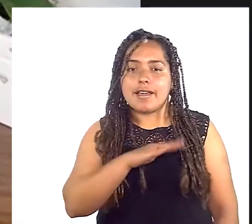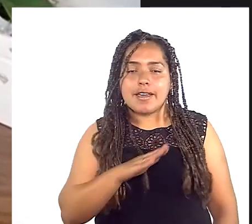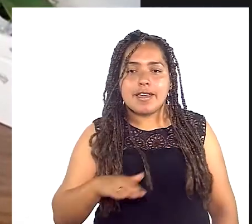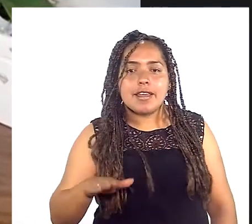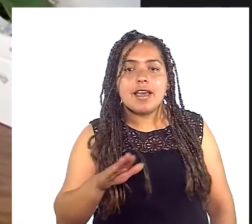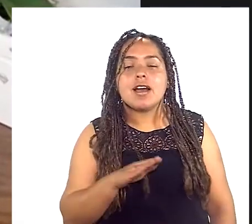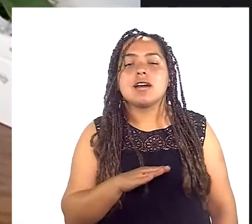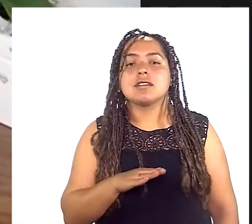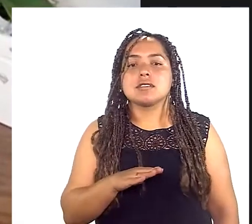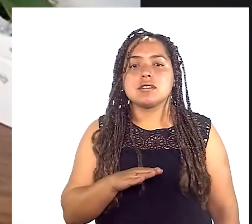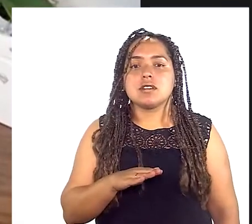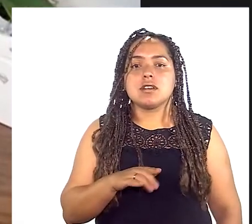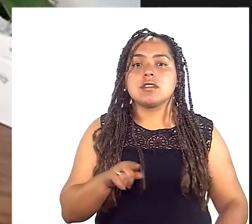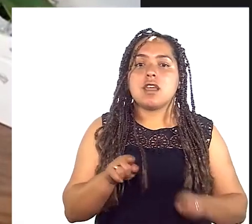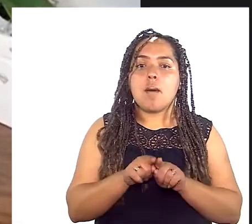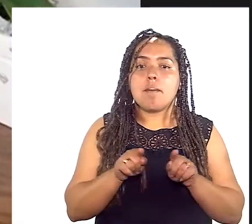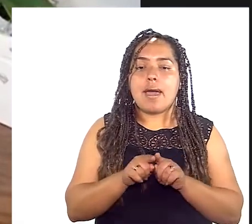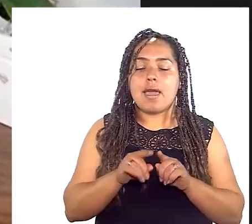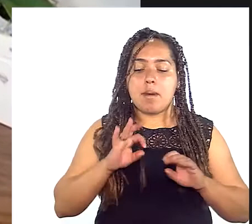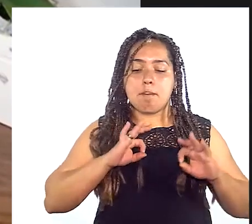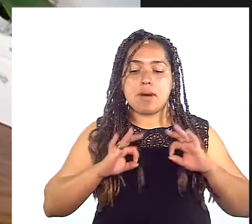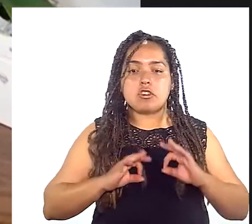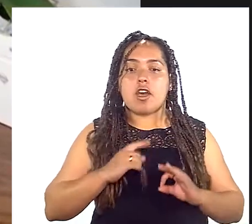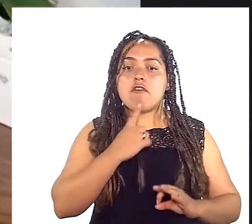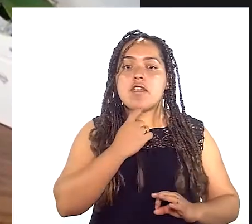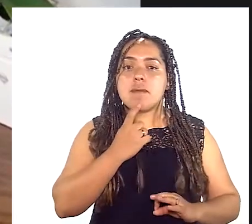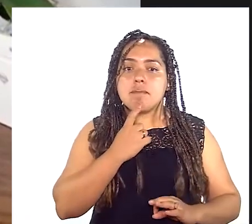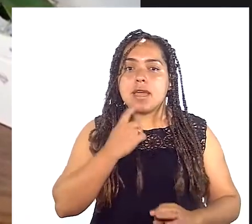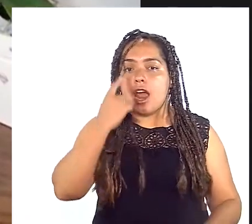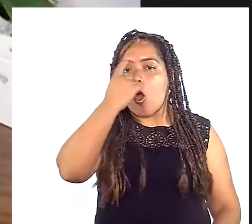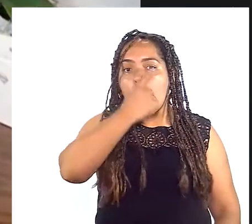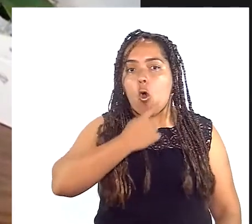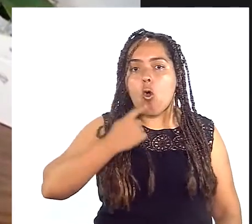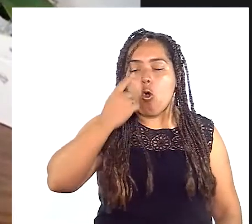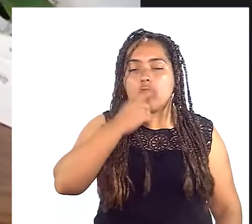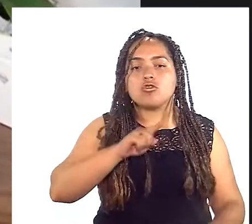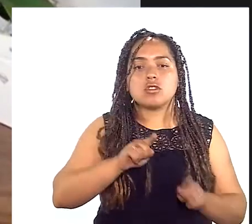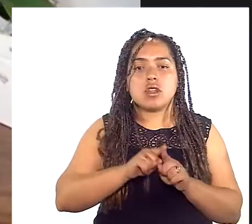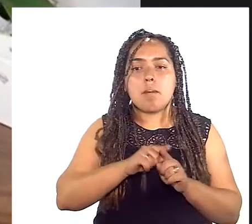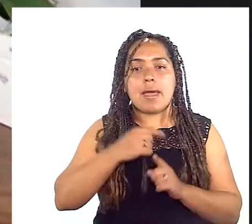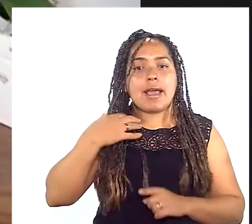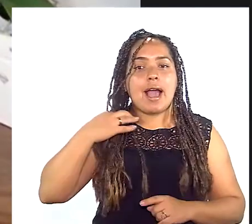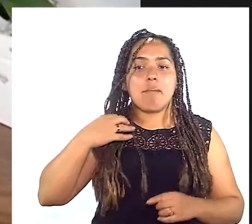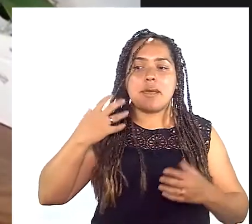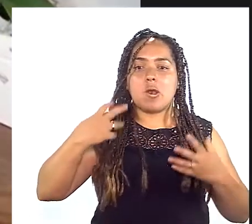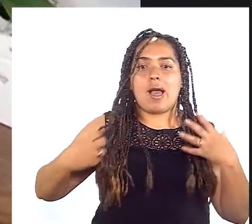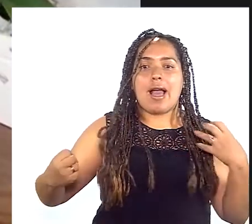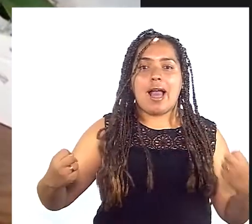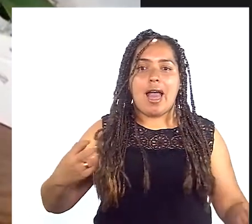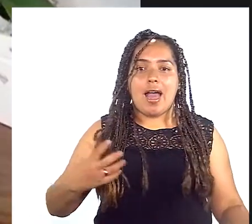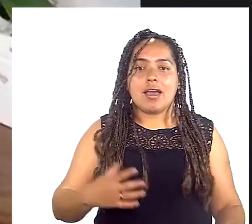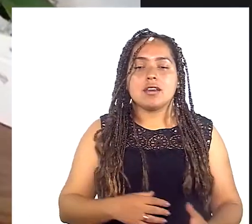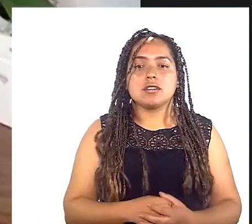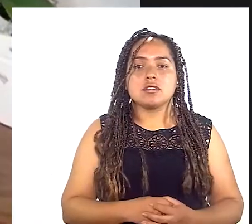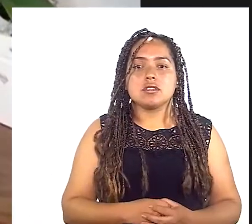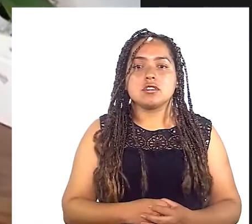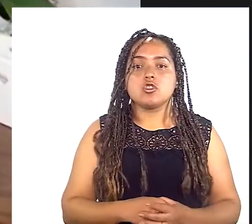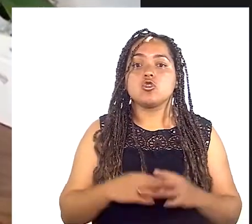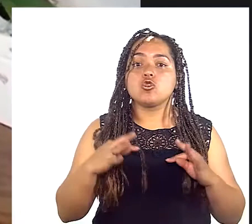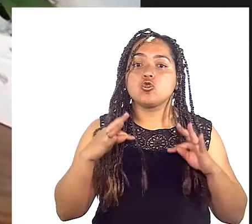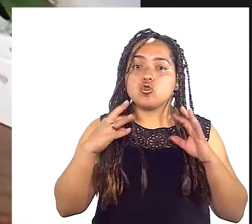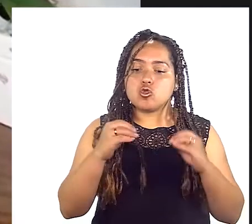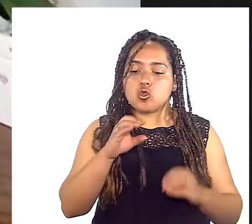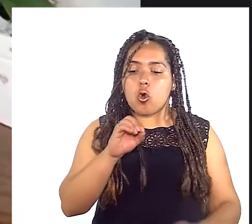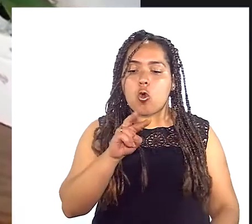sistêmico juvenil, que ele pega manchas vermelhas no corpo, principalmente no rosto, pode cair o cabelo, fazer úlceras recorrentes